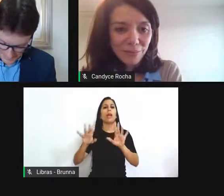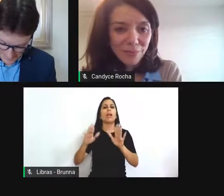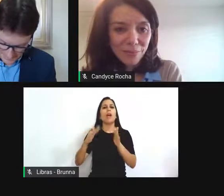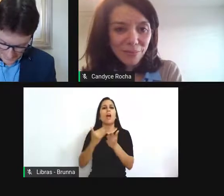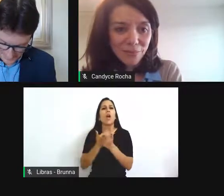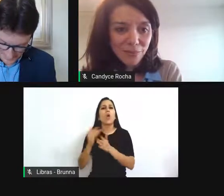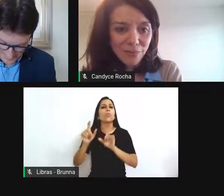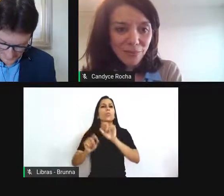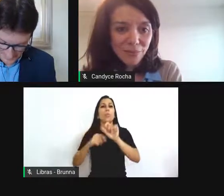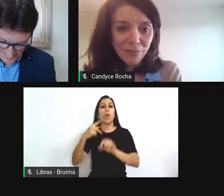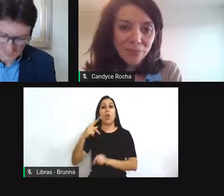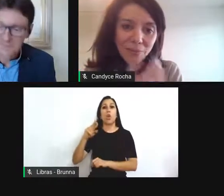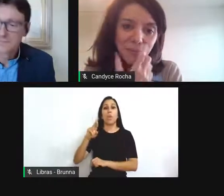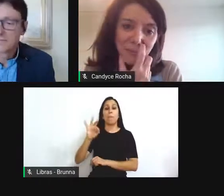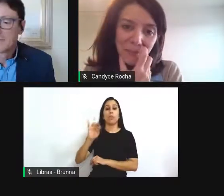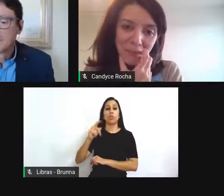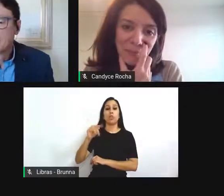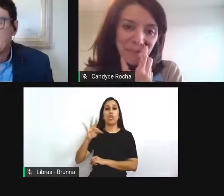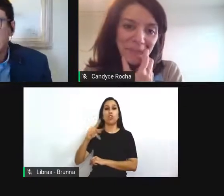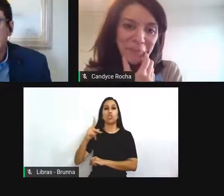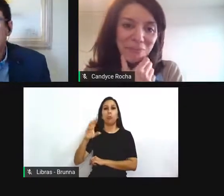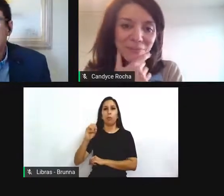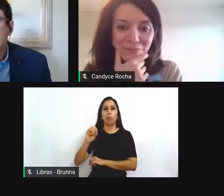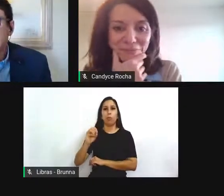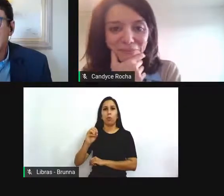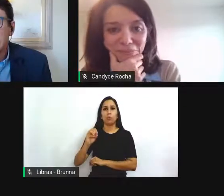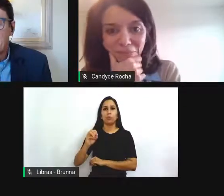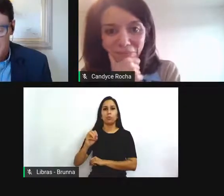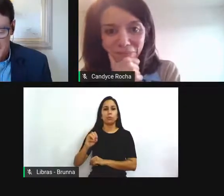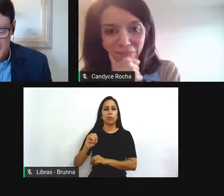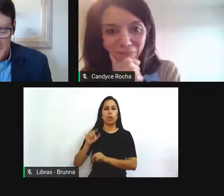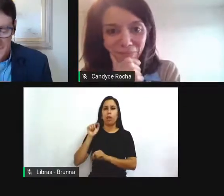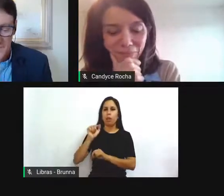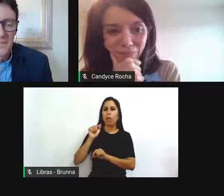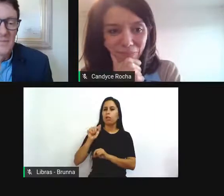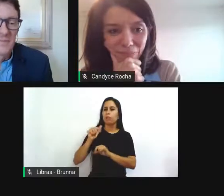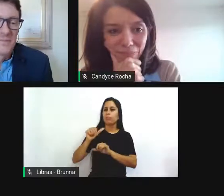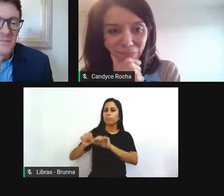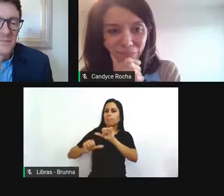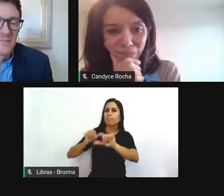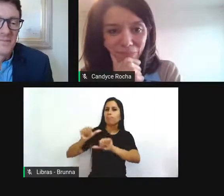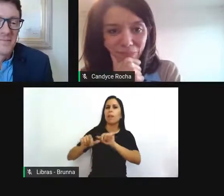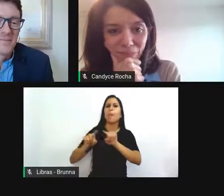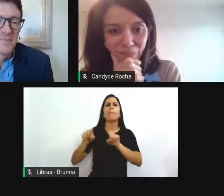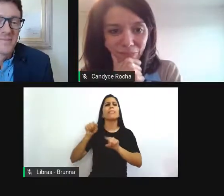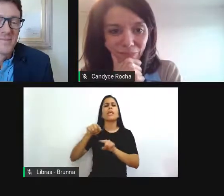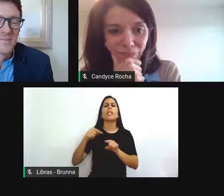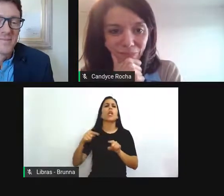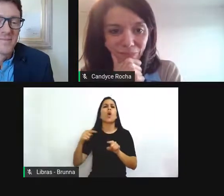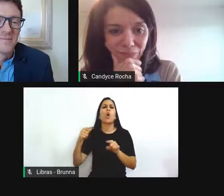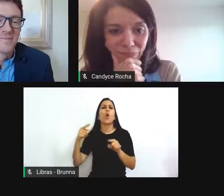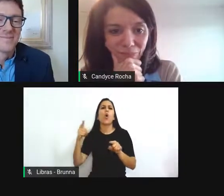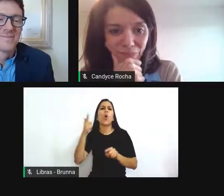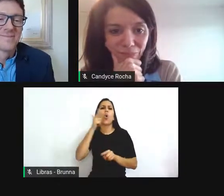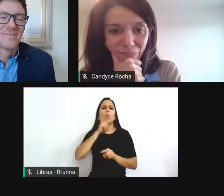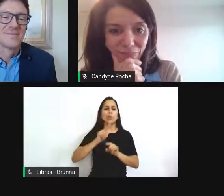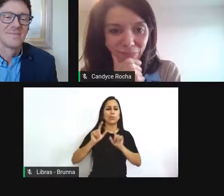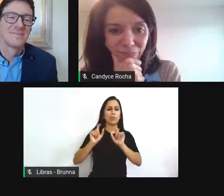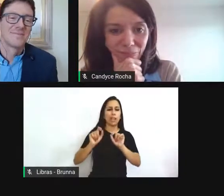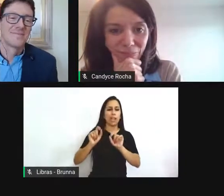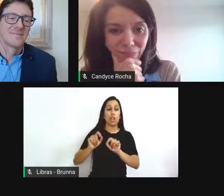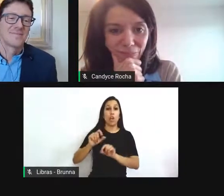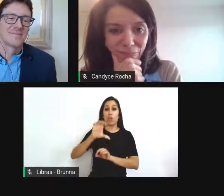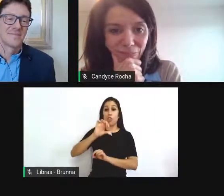espécie de protótipo, porque não tínhamos tanto recurso computacional, mas ele conseguiu a 96%